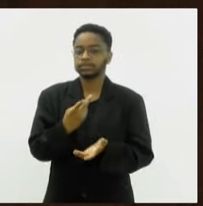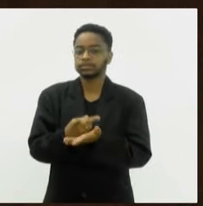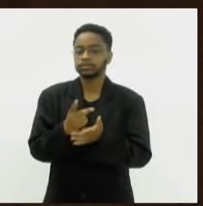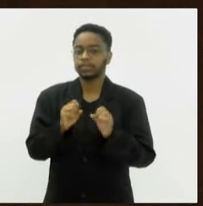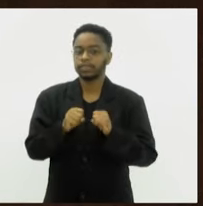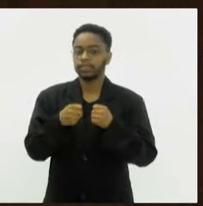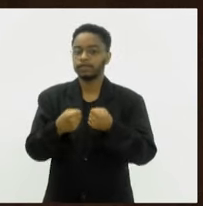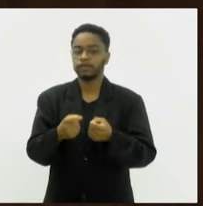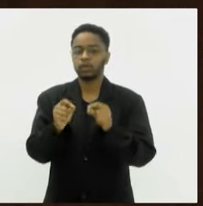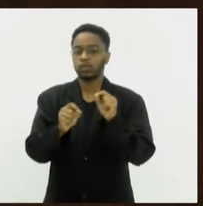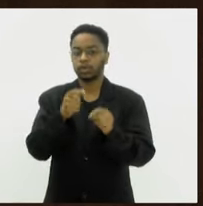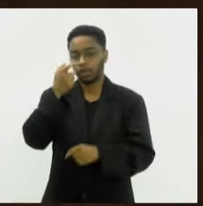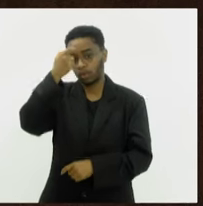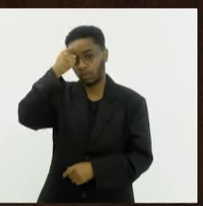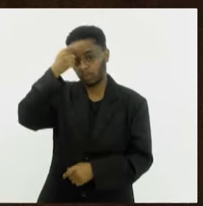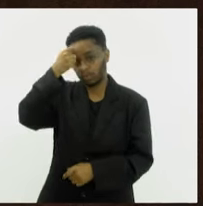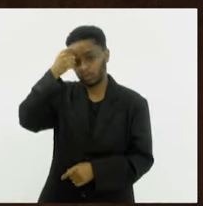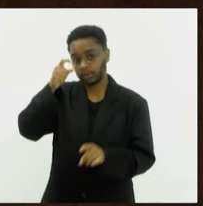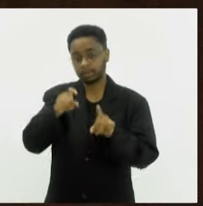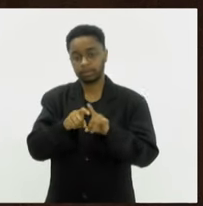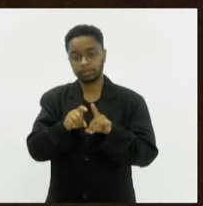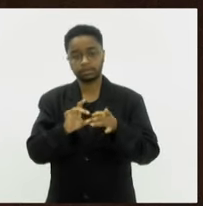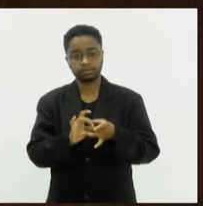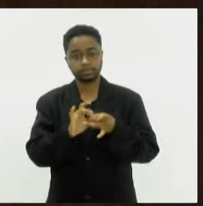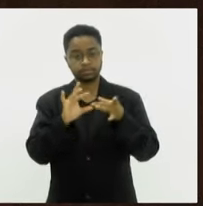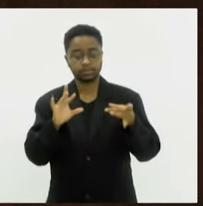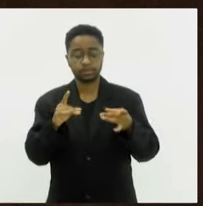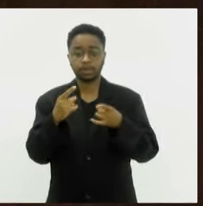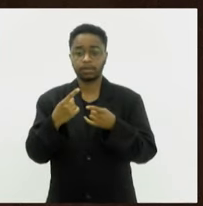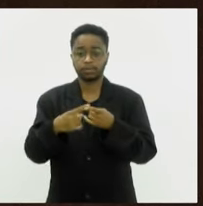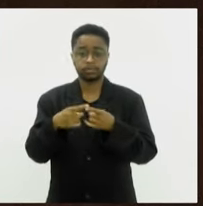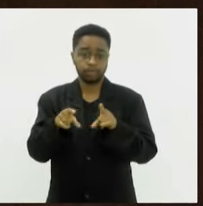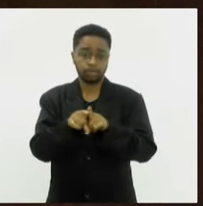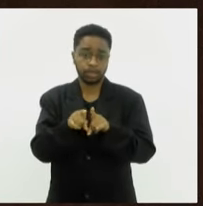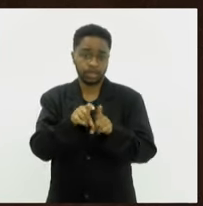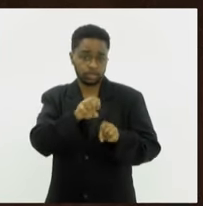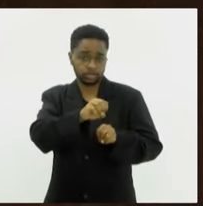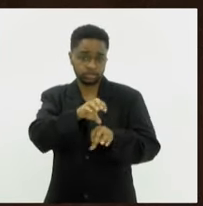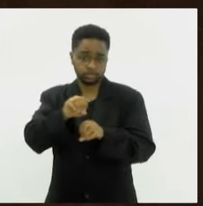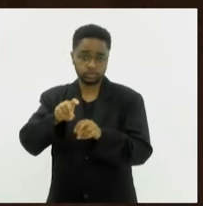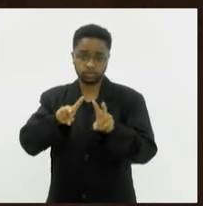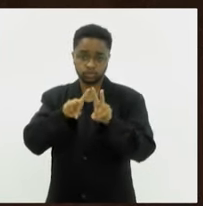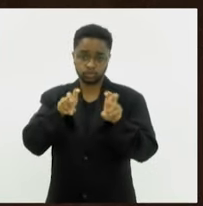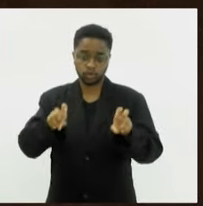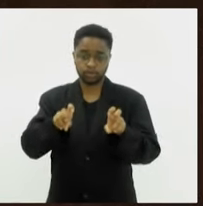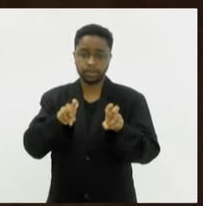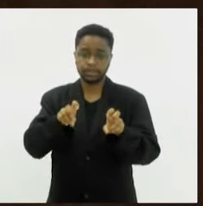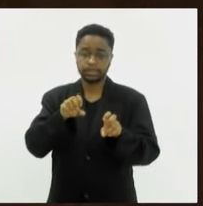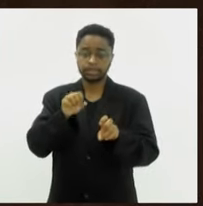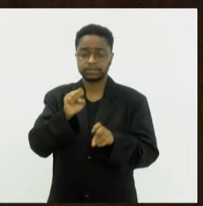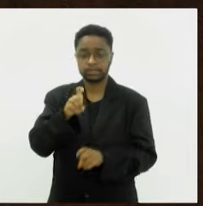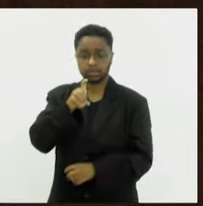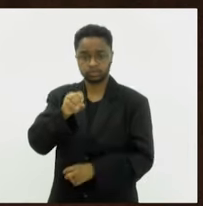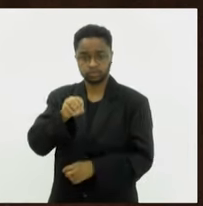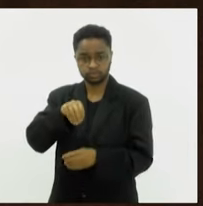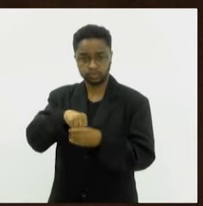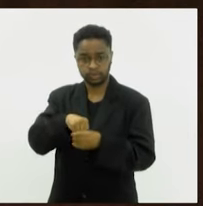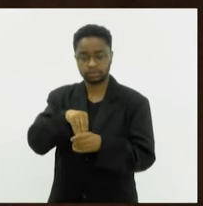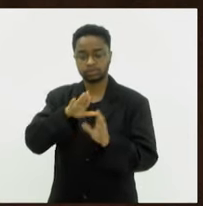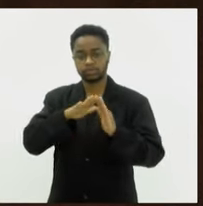a conscientização, a disponibilização, inclusive a educação sexual nas escolas. O que outro dia nós estávamos